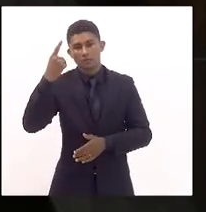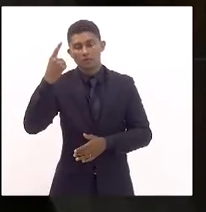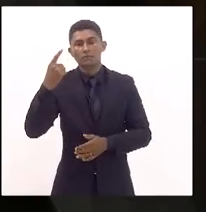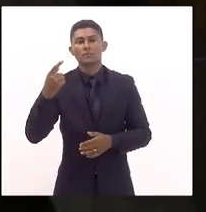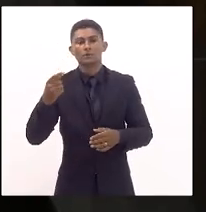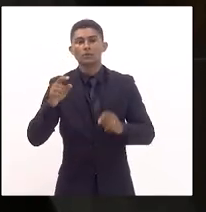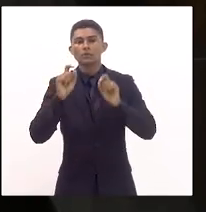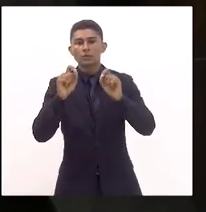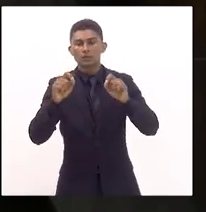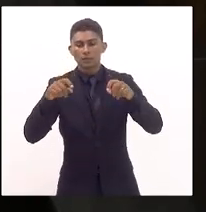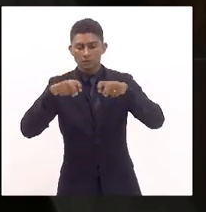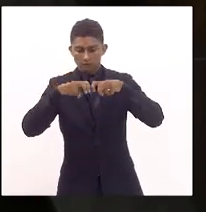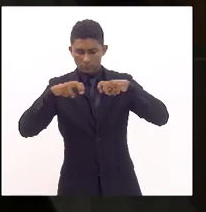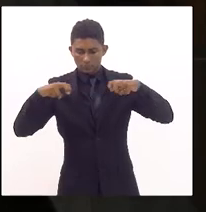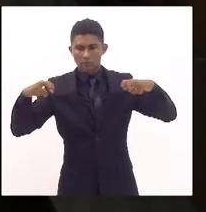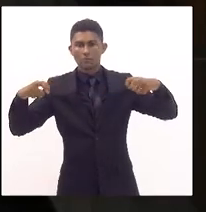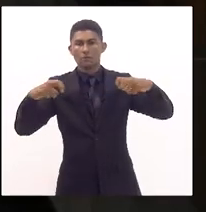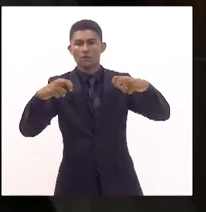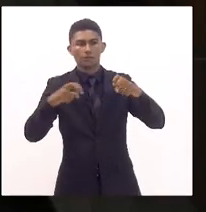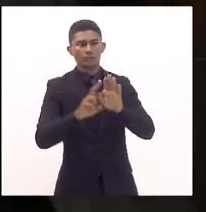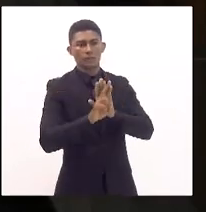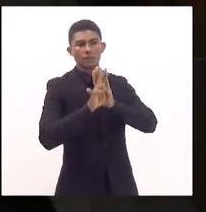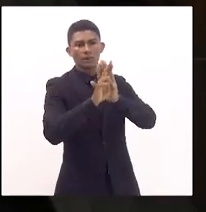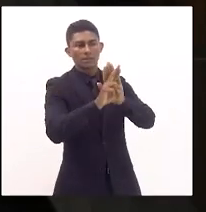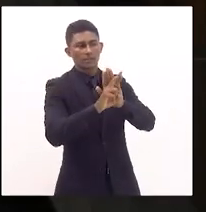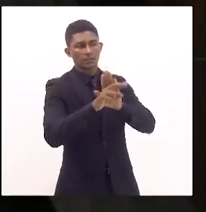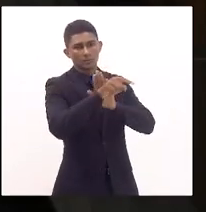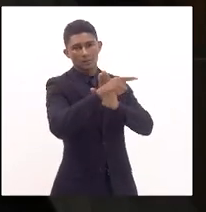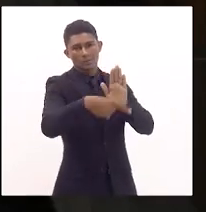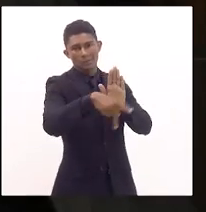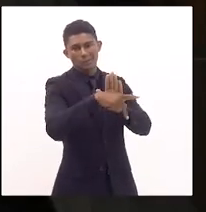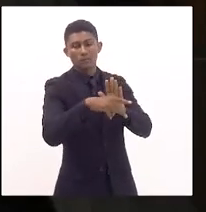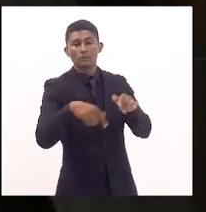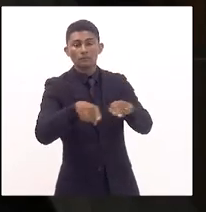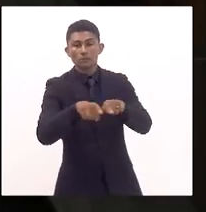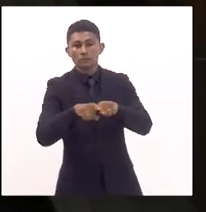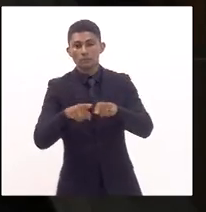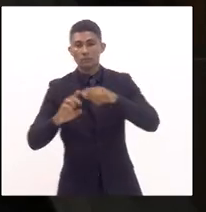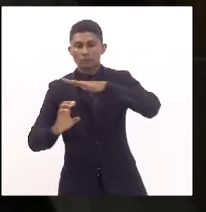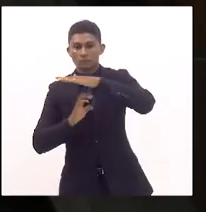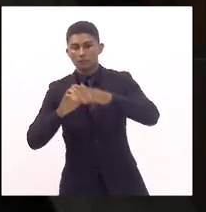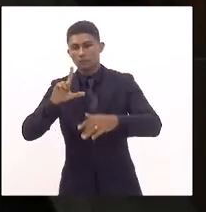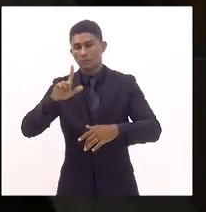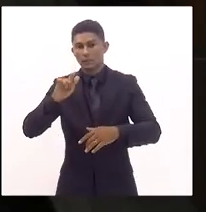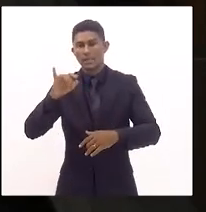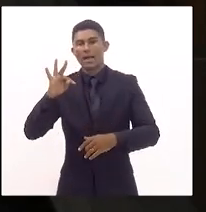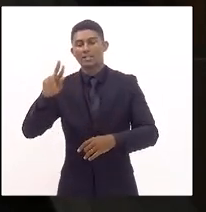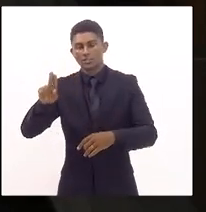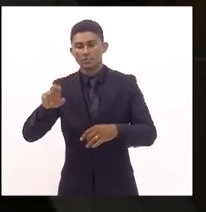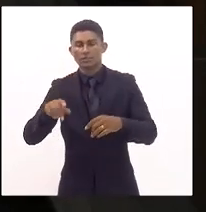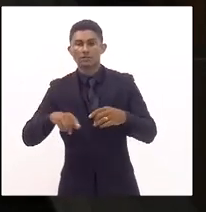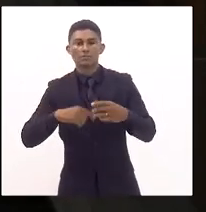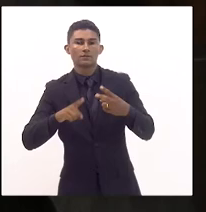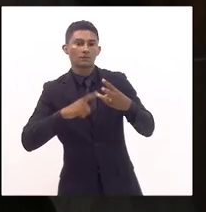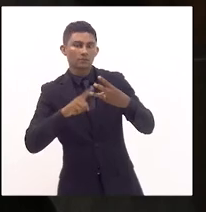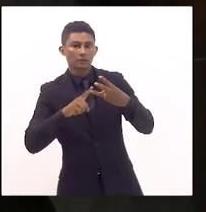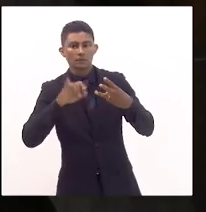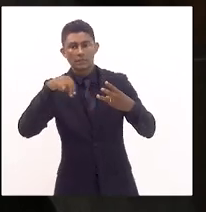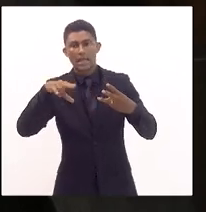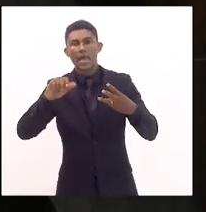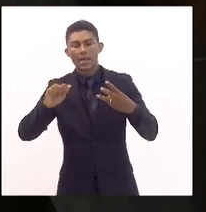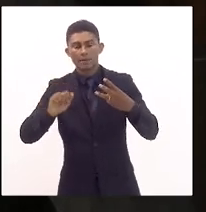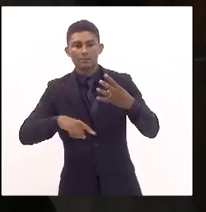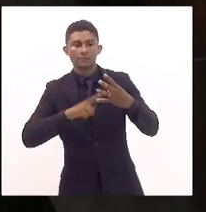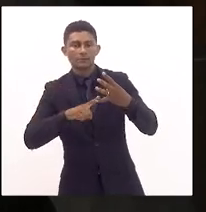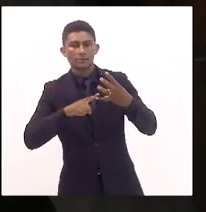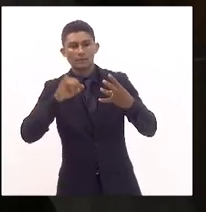sentando em torno de uma mesa, representação do assentamento, da Light, do ITERGE, do INEA e da Assembleia